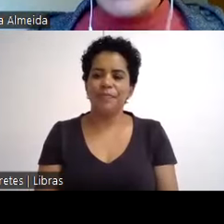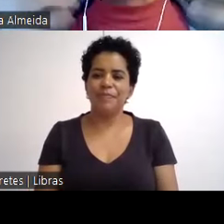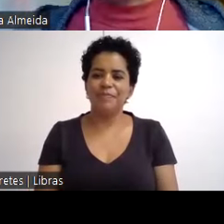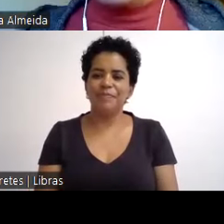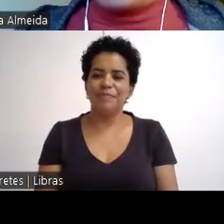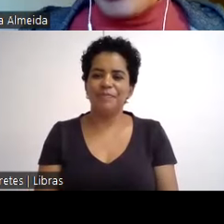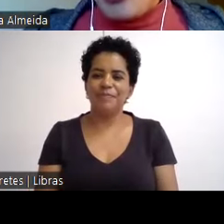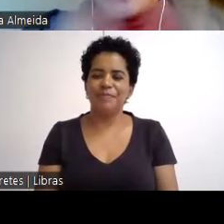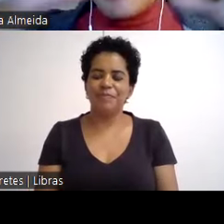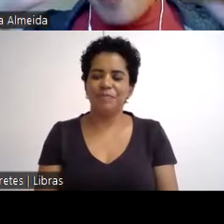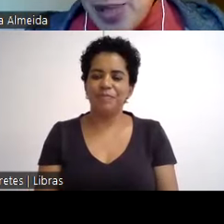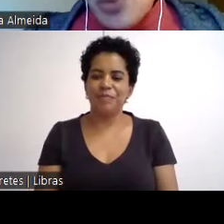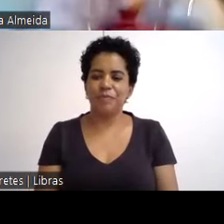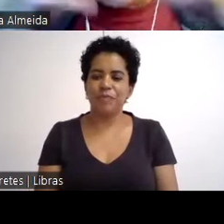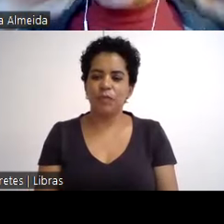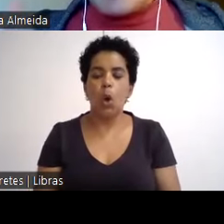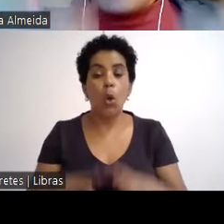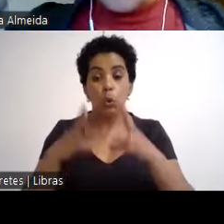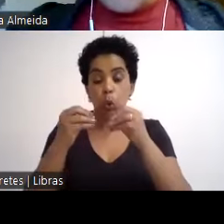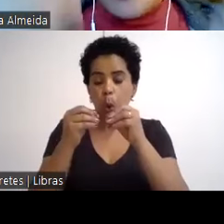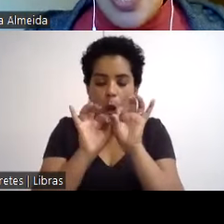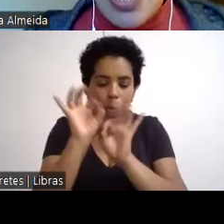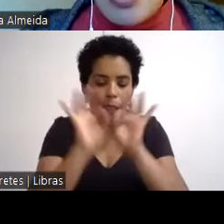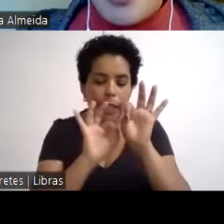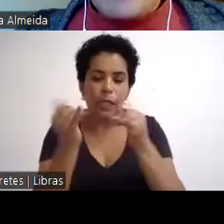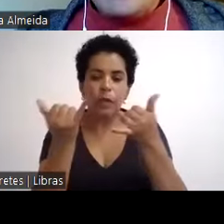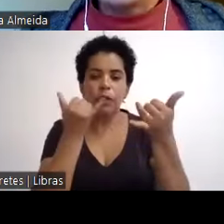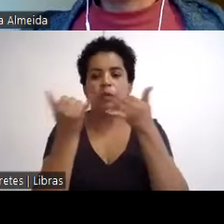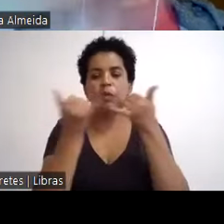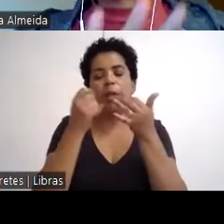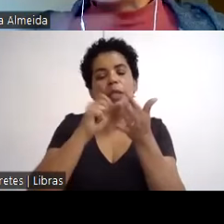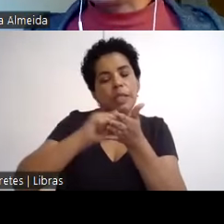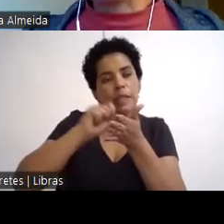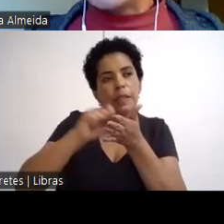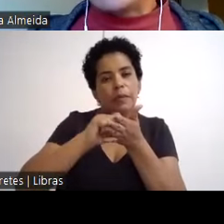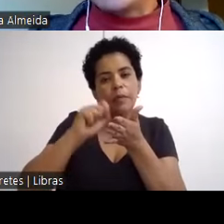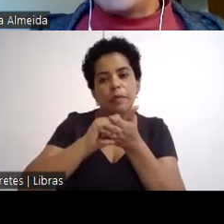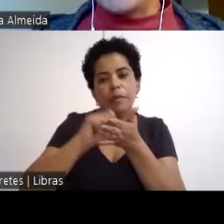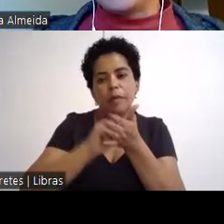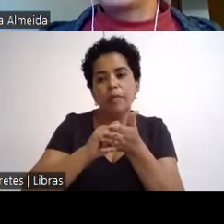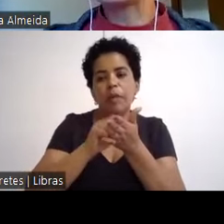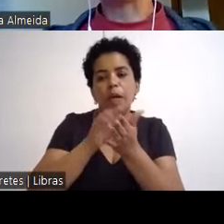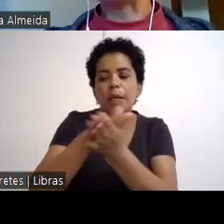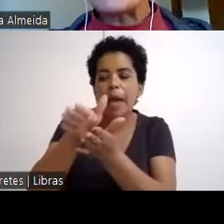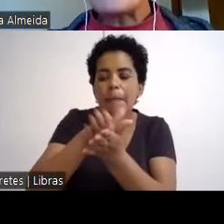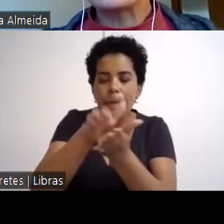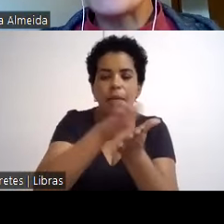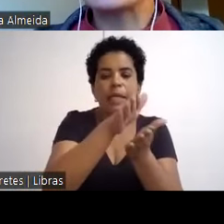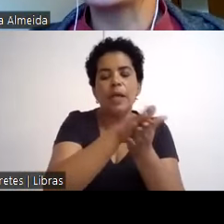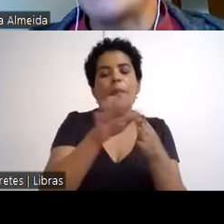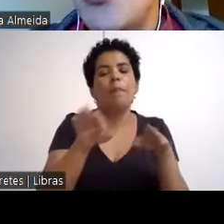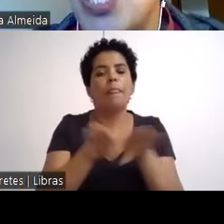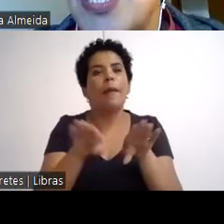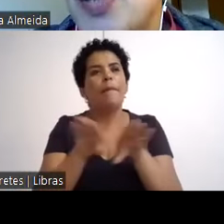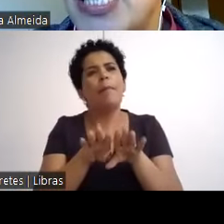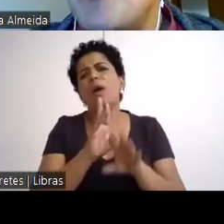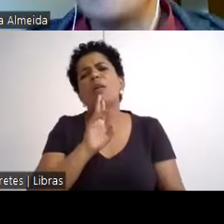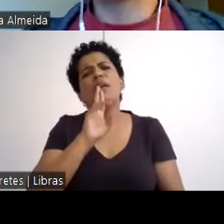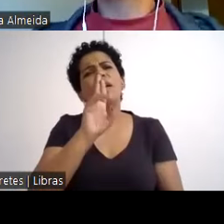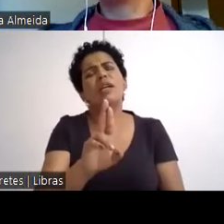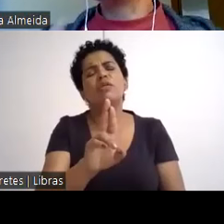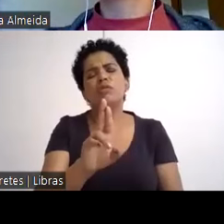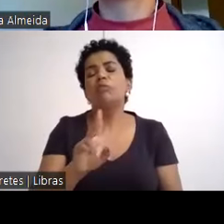O tratamento das informações, o tratamento dos dados, escreveram o plano e para a impressão do plano. E quais foram os resultados dessa